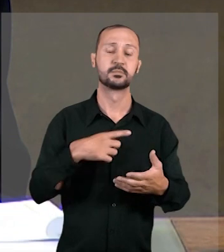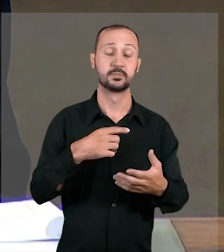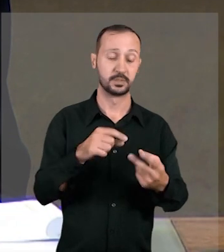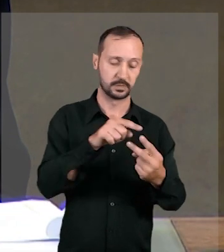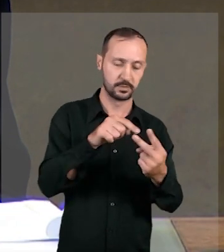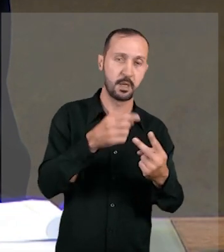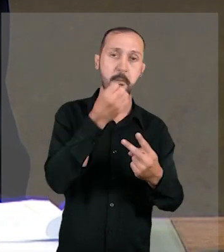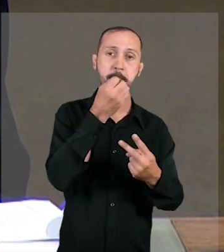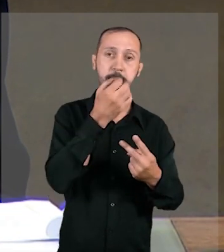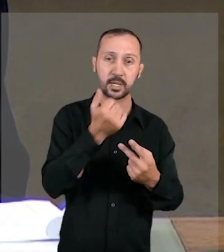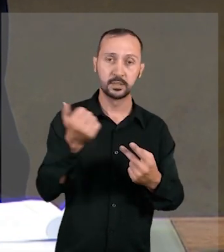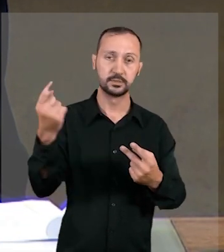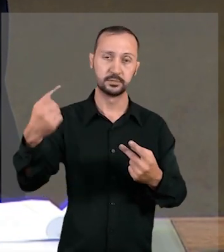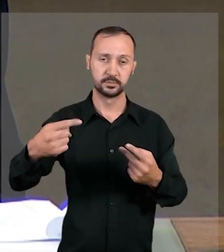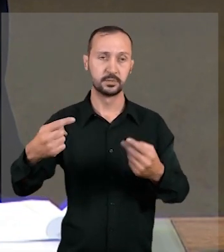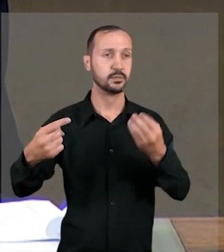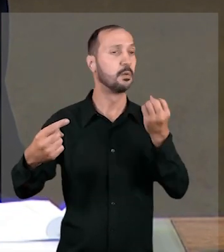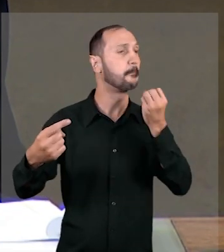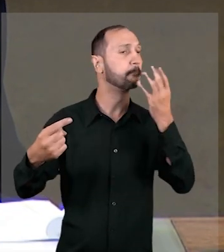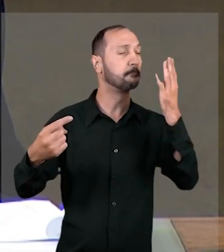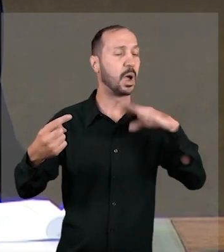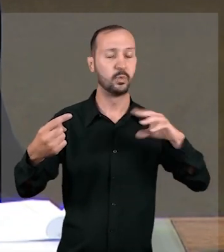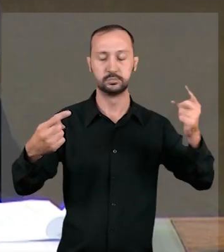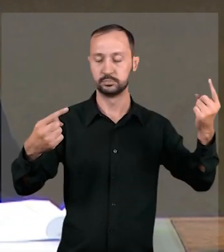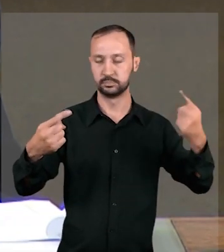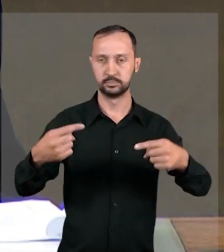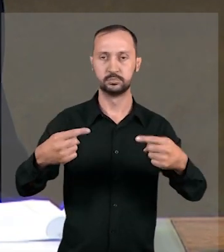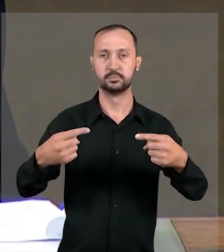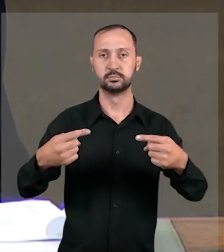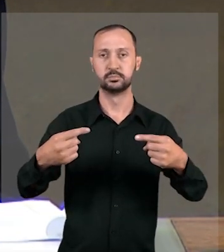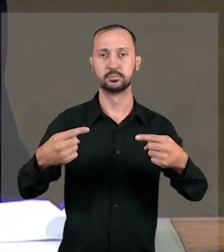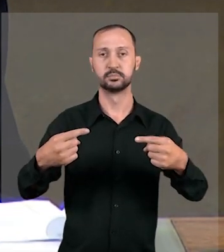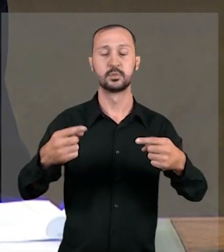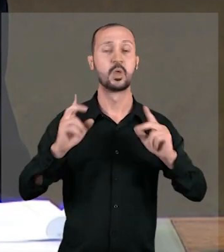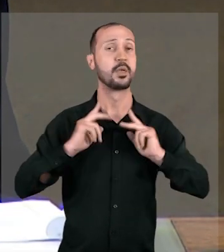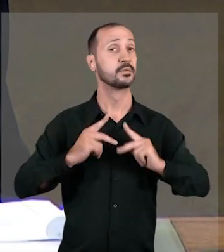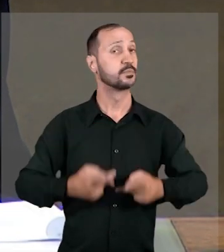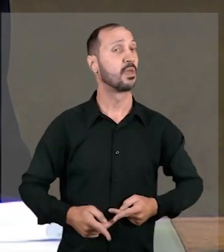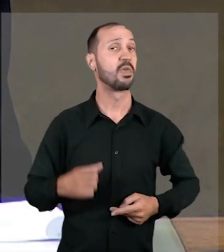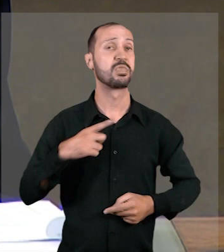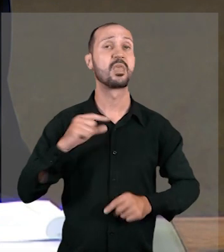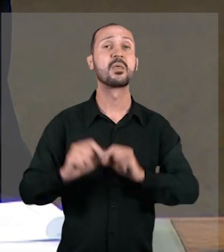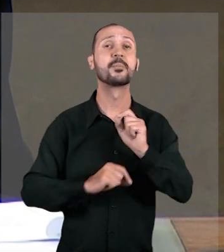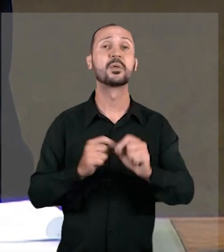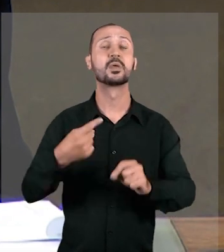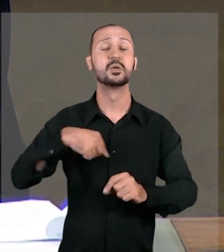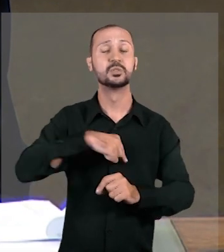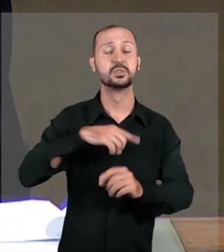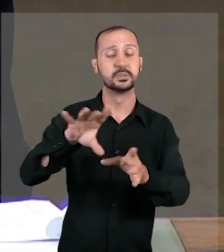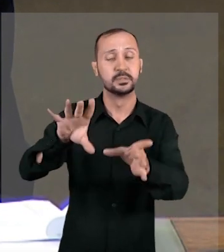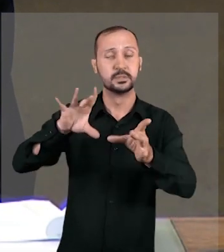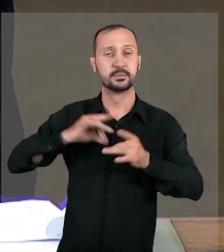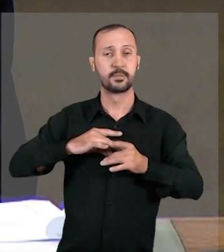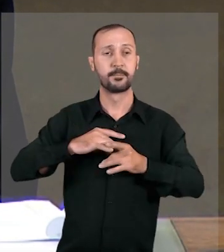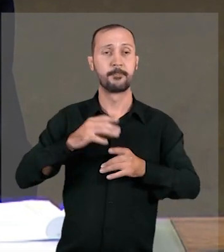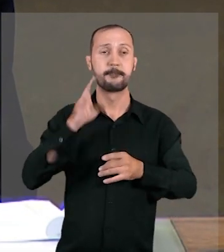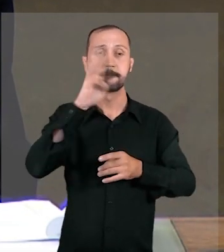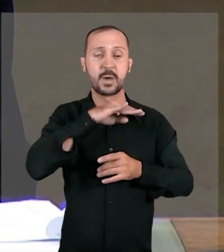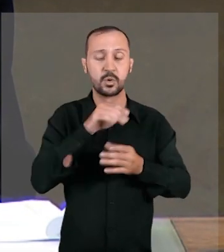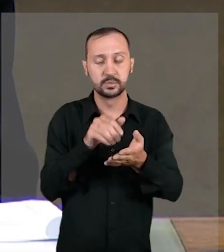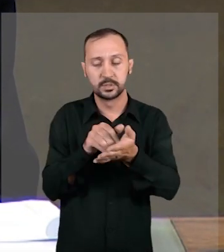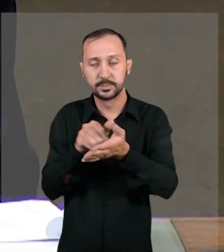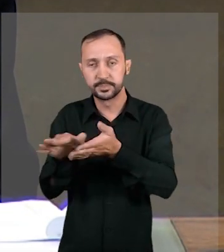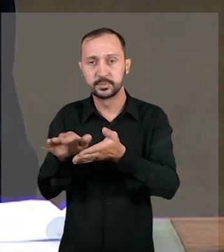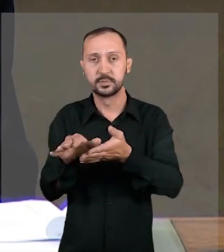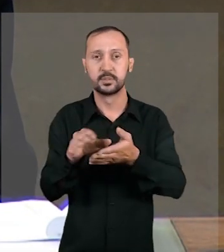e o mal, é da condição humana. O processo civilizatório existe para que a gente reprima o mal